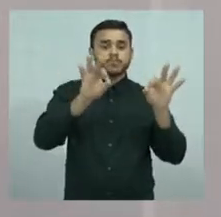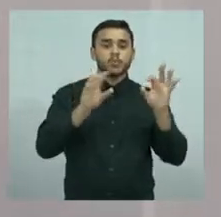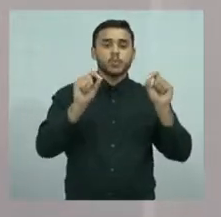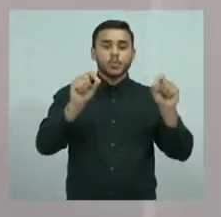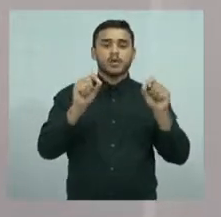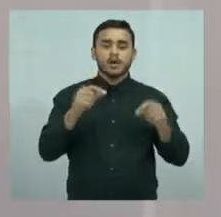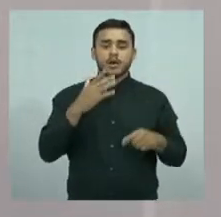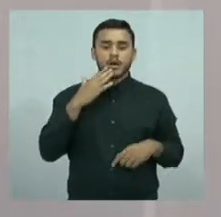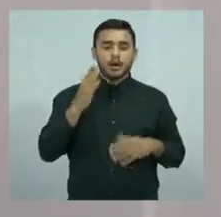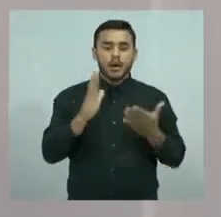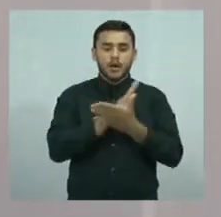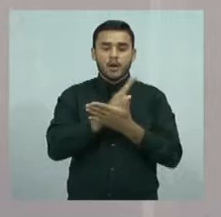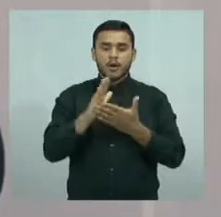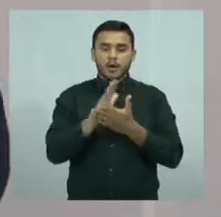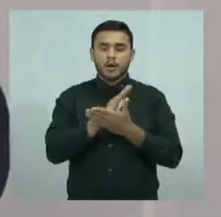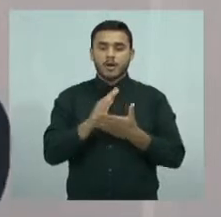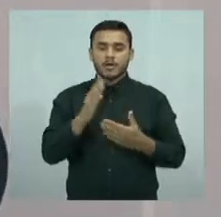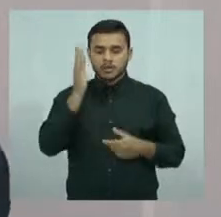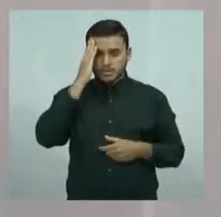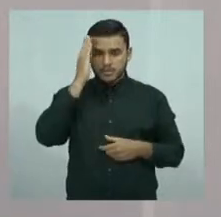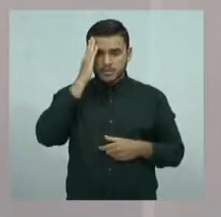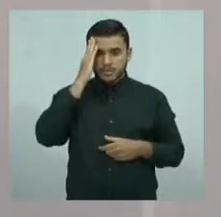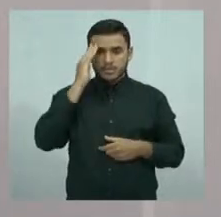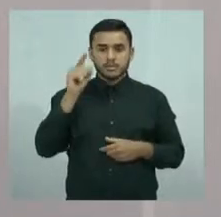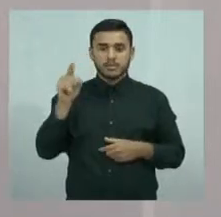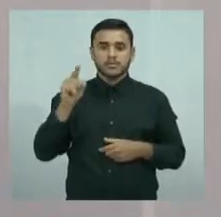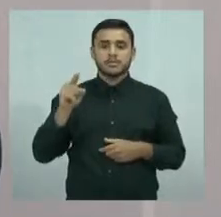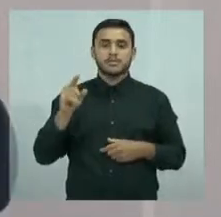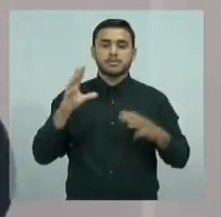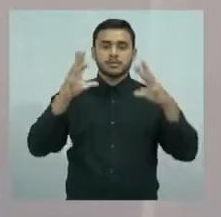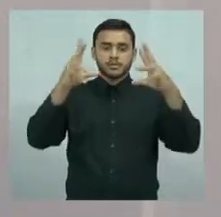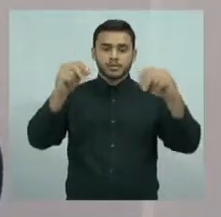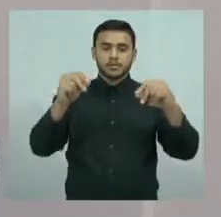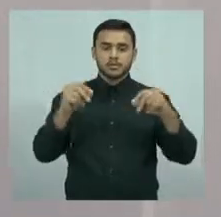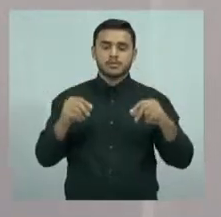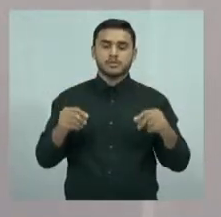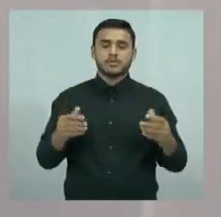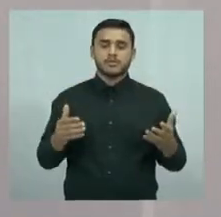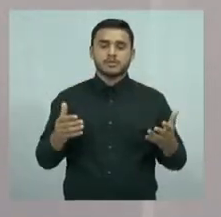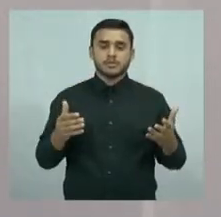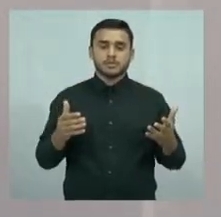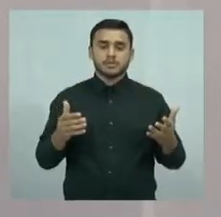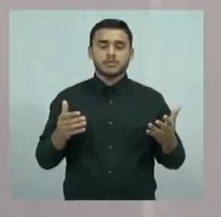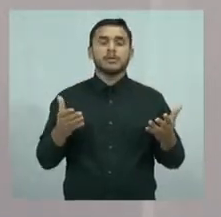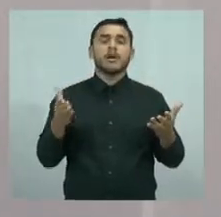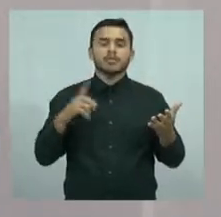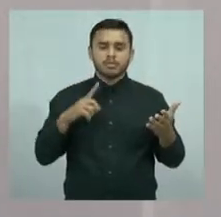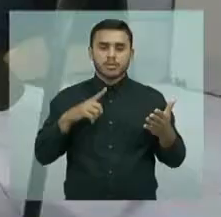colocando esquinas 2.0, que é um formato de esquina que